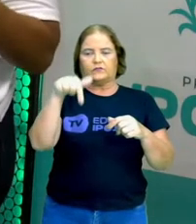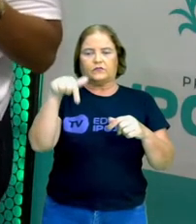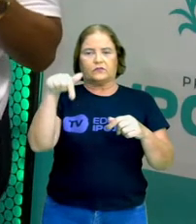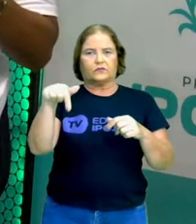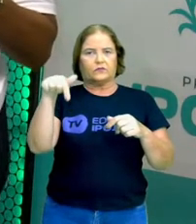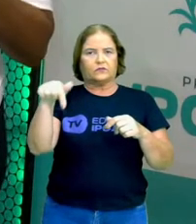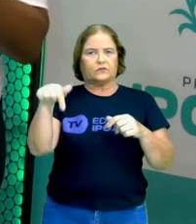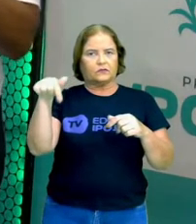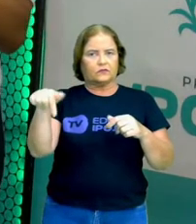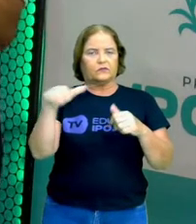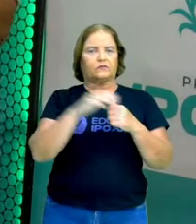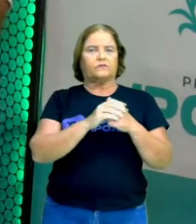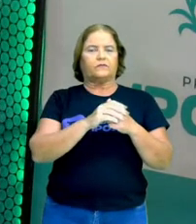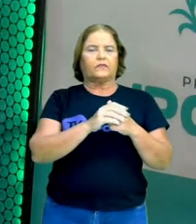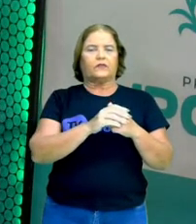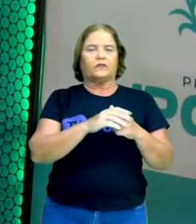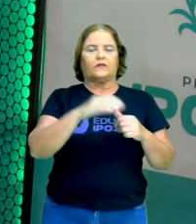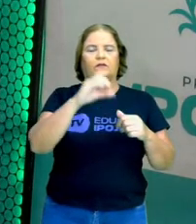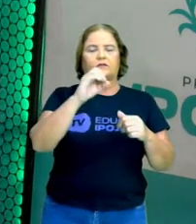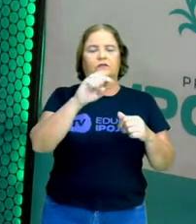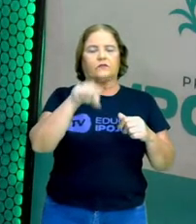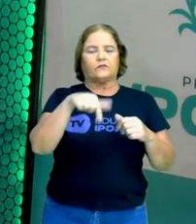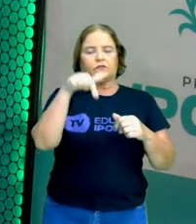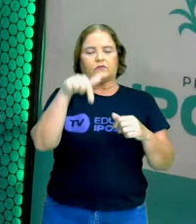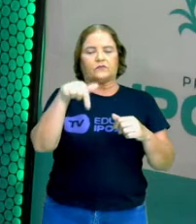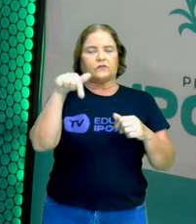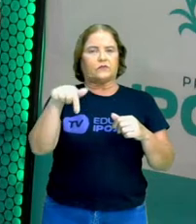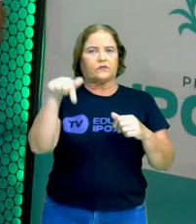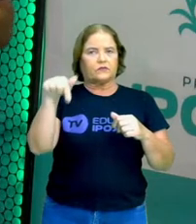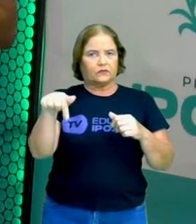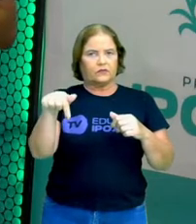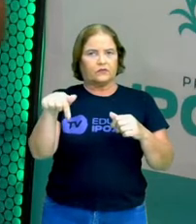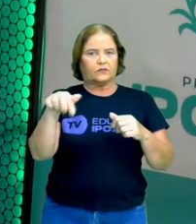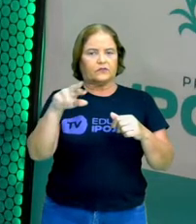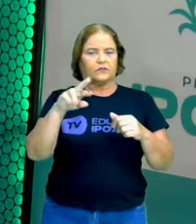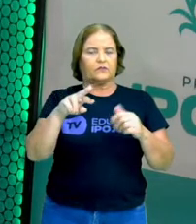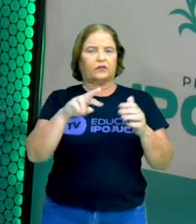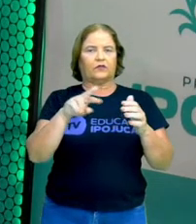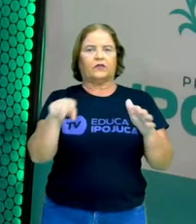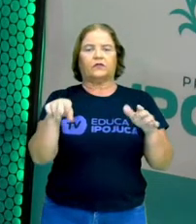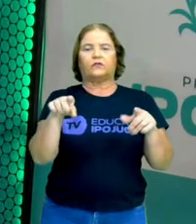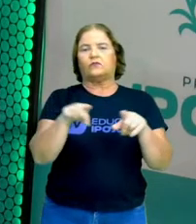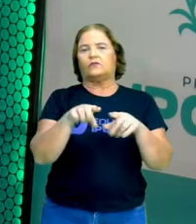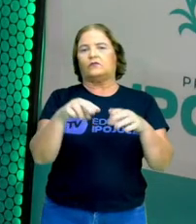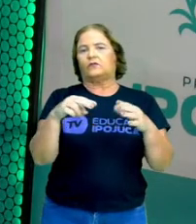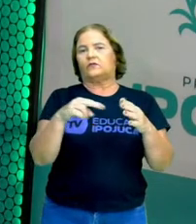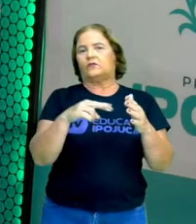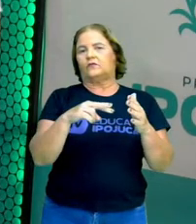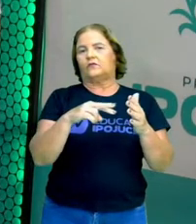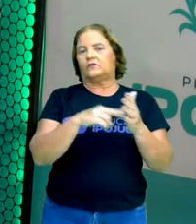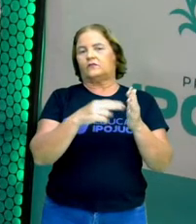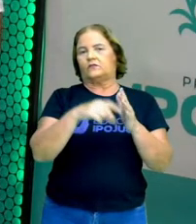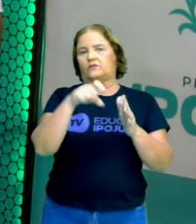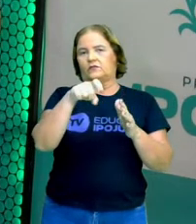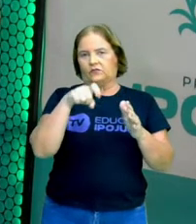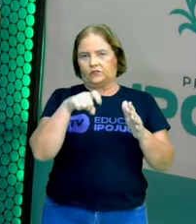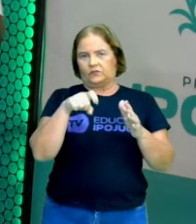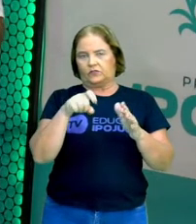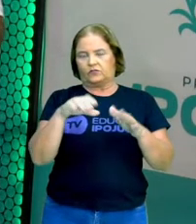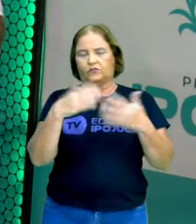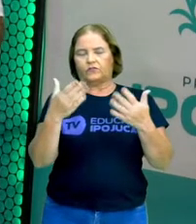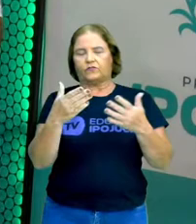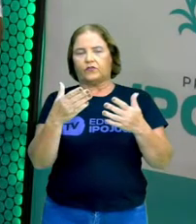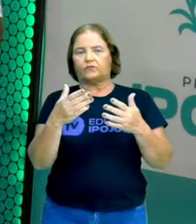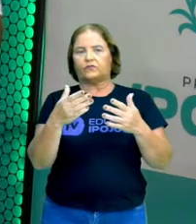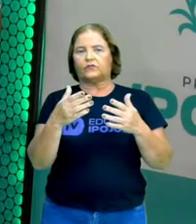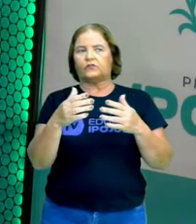0,777, ok? 0,77 corresponde a x. E agora vamos multiplicar os dois membros. Primeiro membro